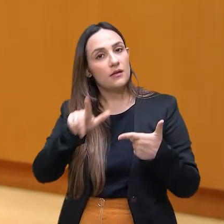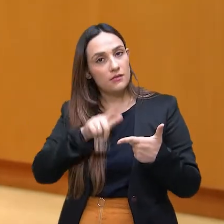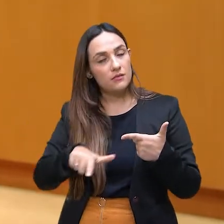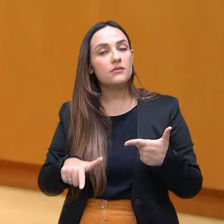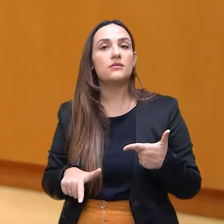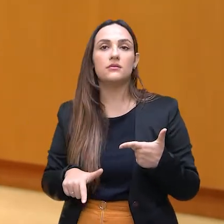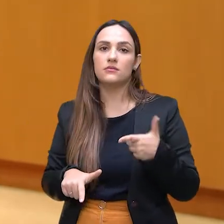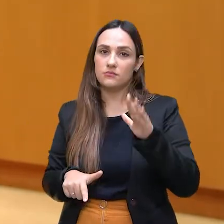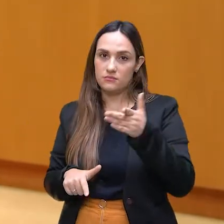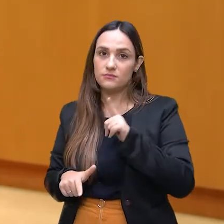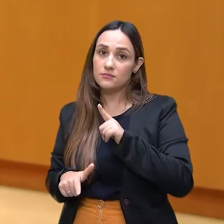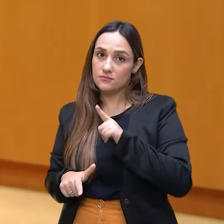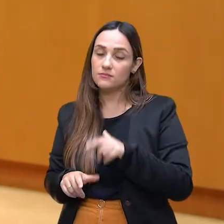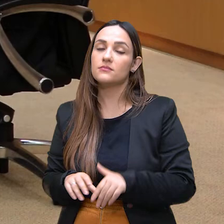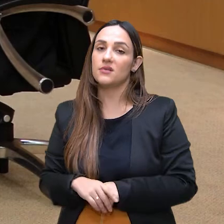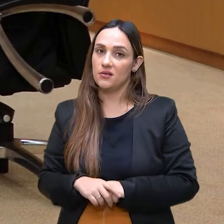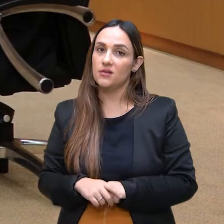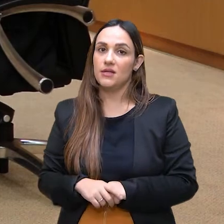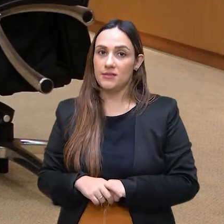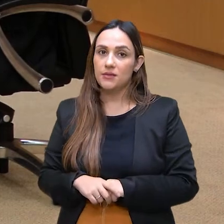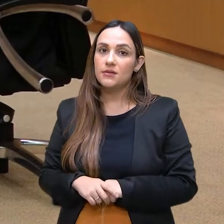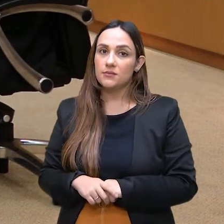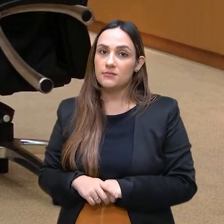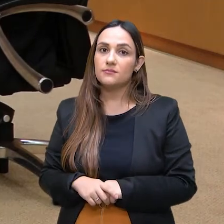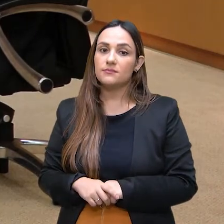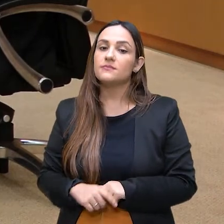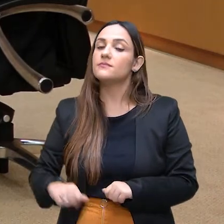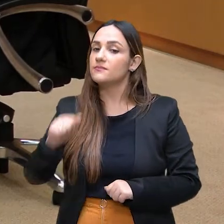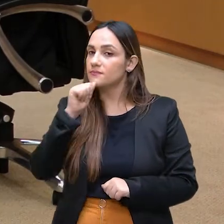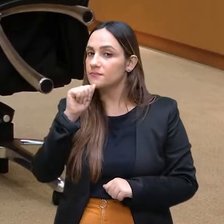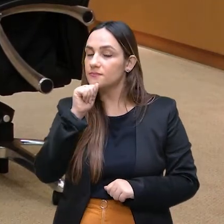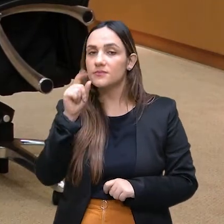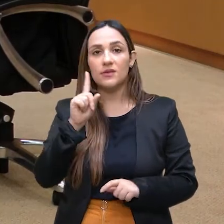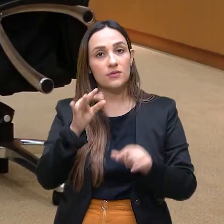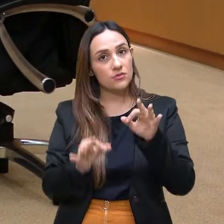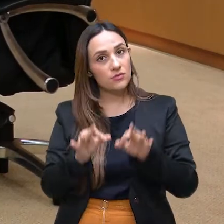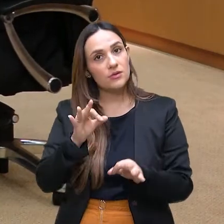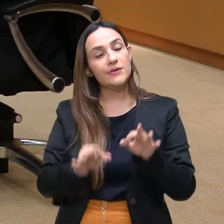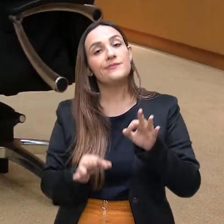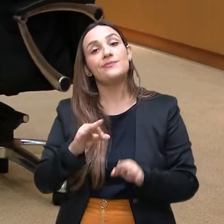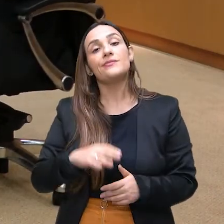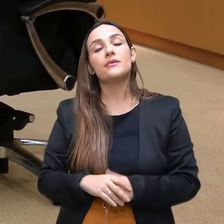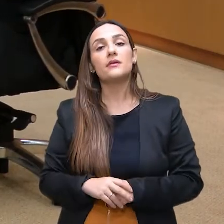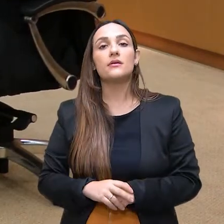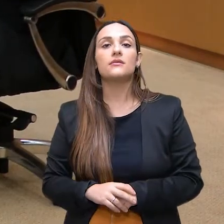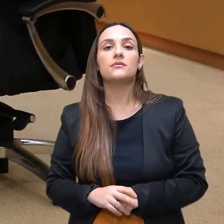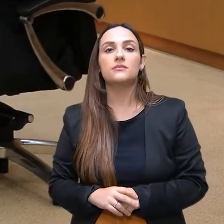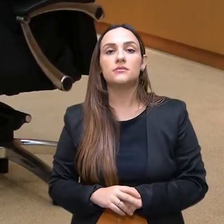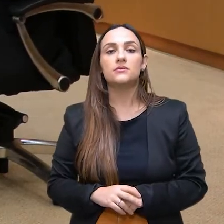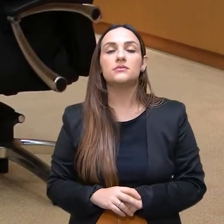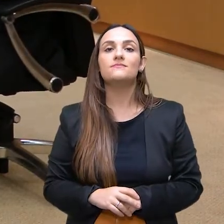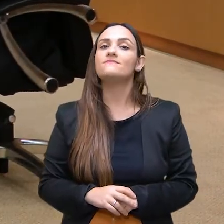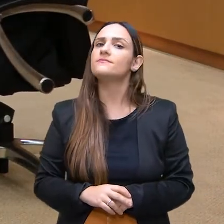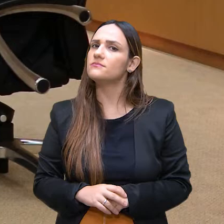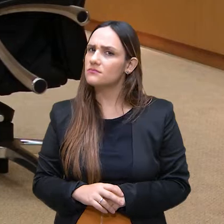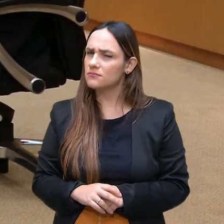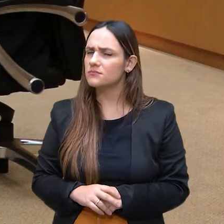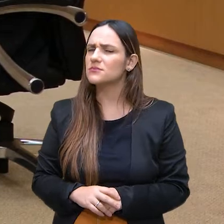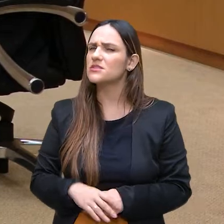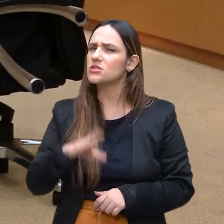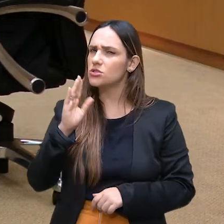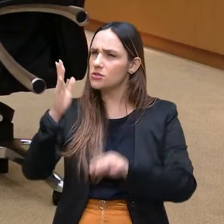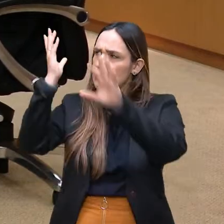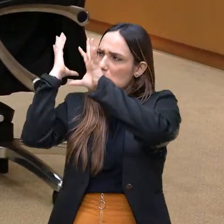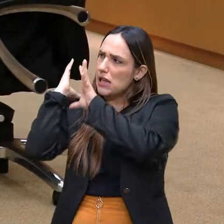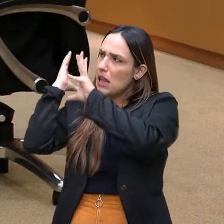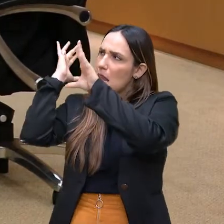que existam, que surjam, né? Mesmo que não sejam judiciais ainda. E são mais aí de 10